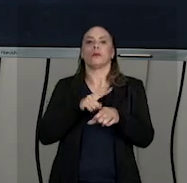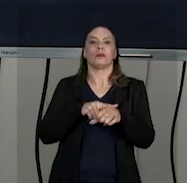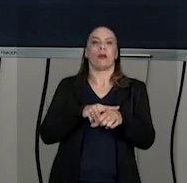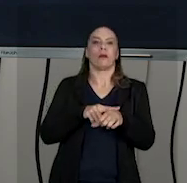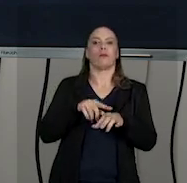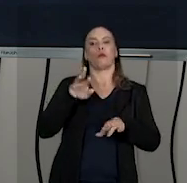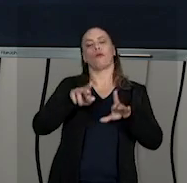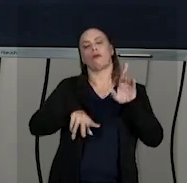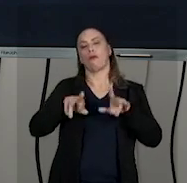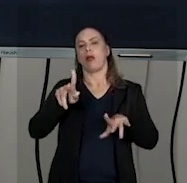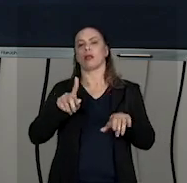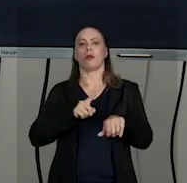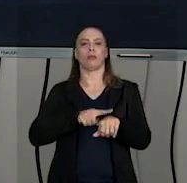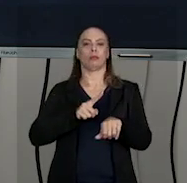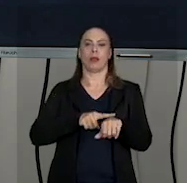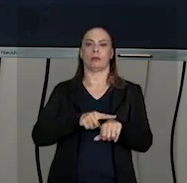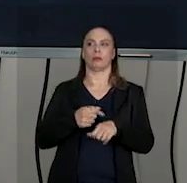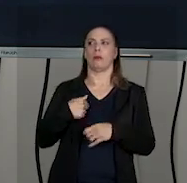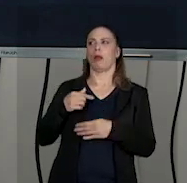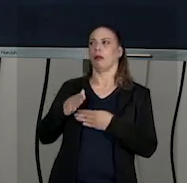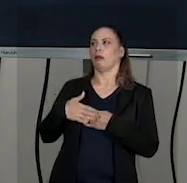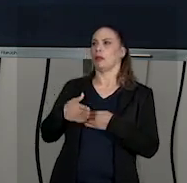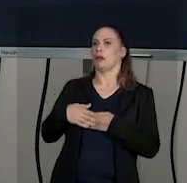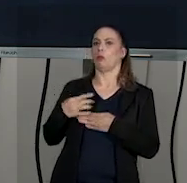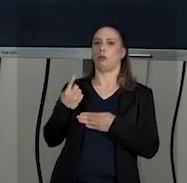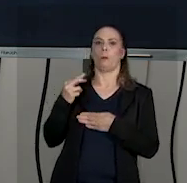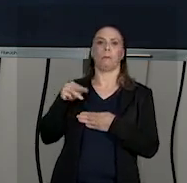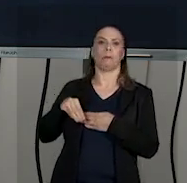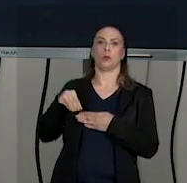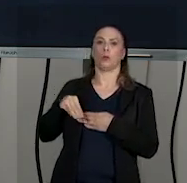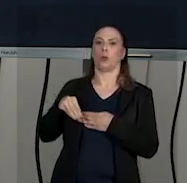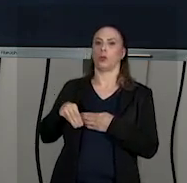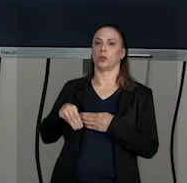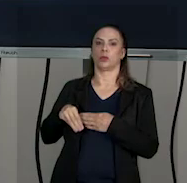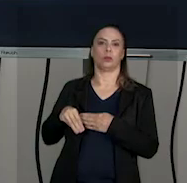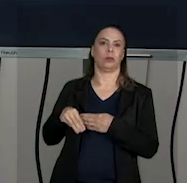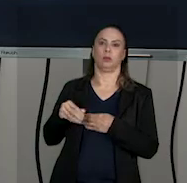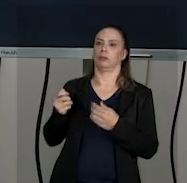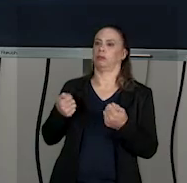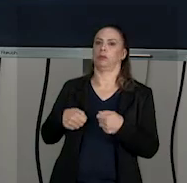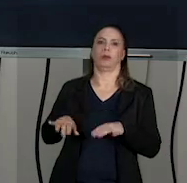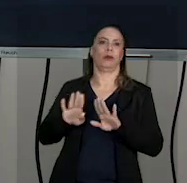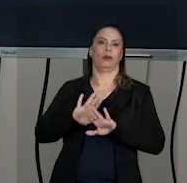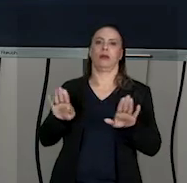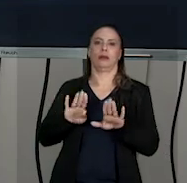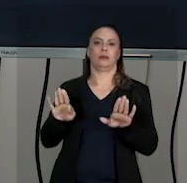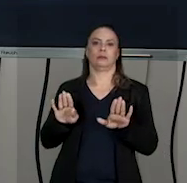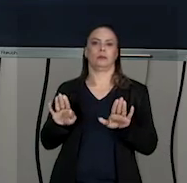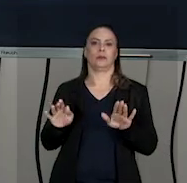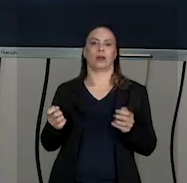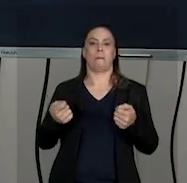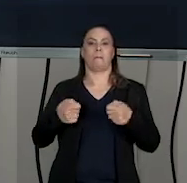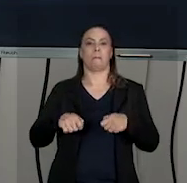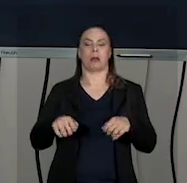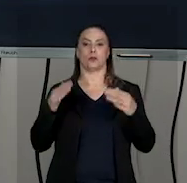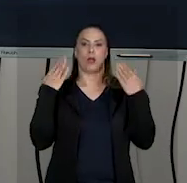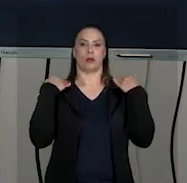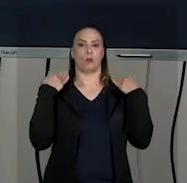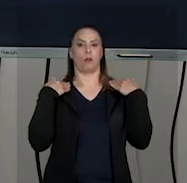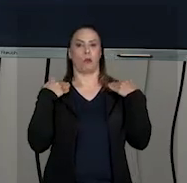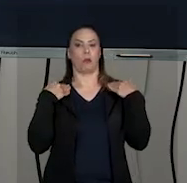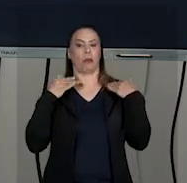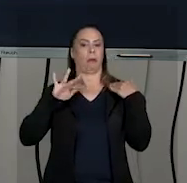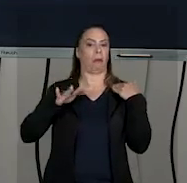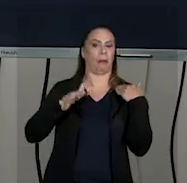mal 1 minuto debaixo d'água. Primeiro que já me dá aflição e segundo que eu não tenho uma capacidade pulmonar tão boa assim. Como eu disse, né, se eu estou correndo, eu já